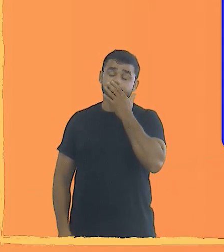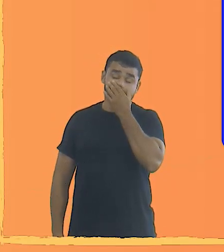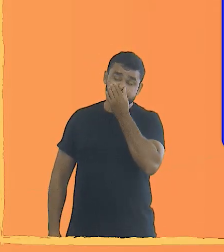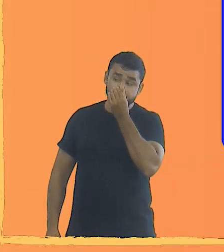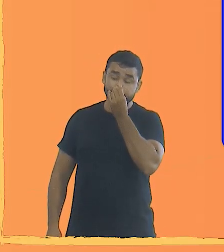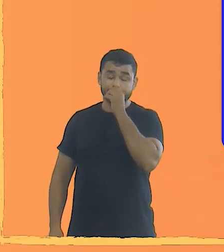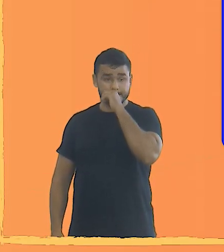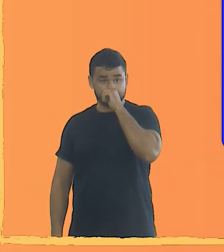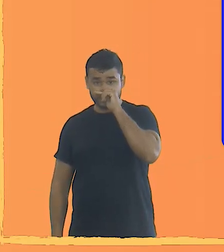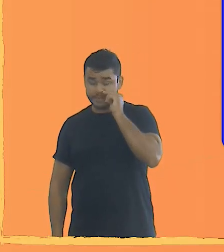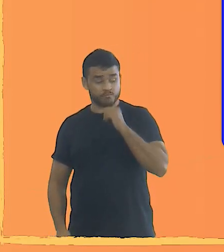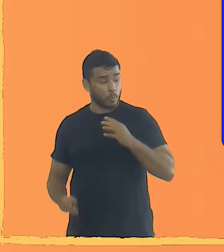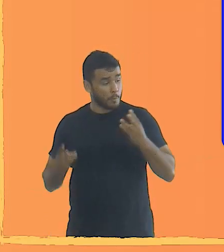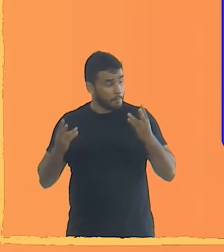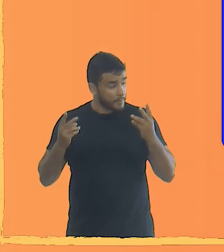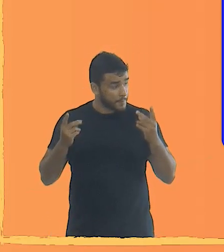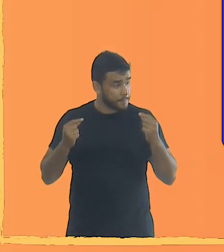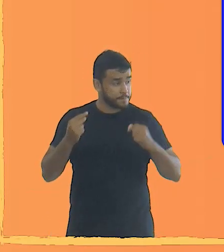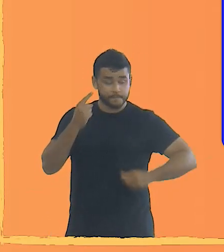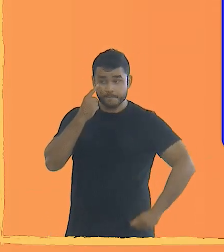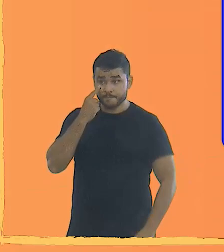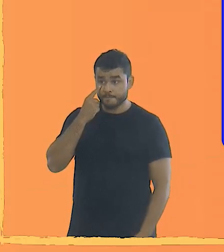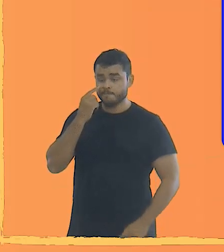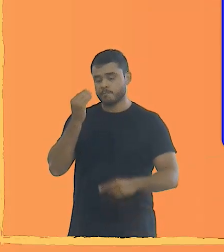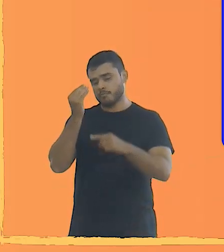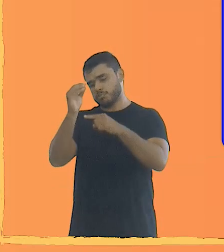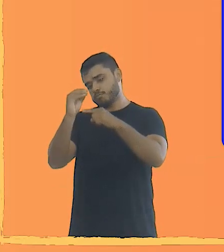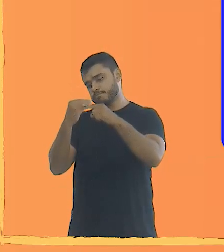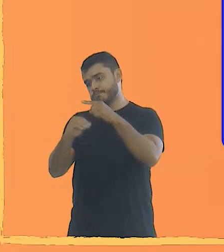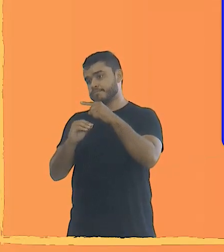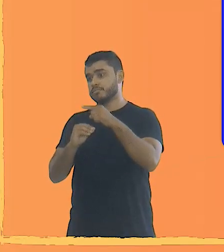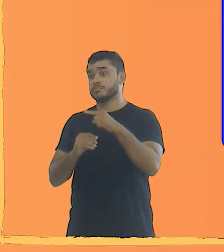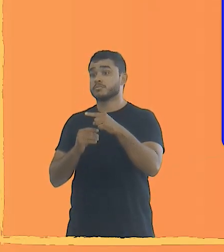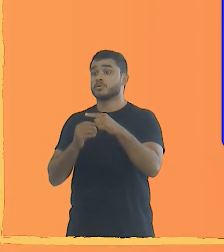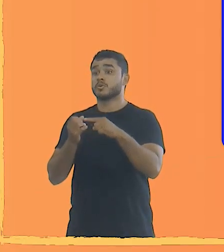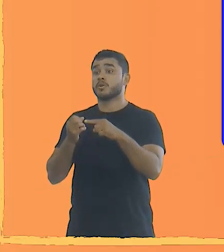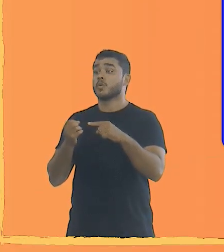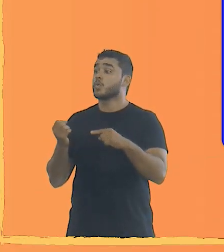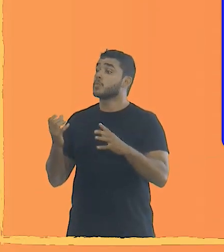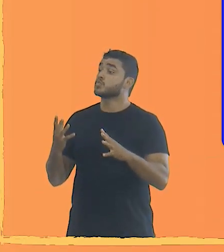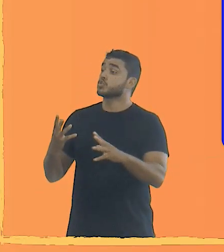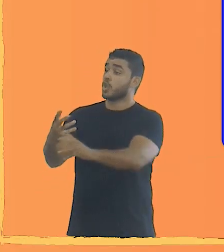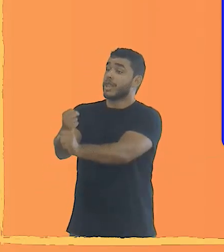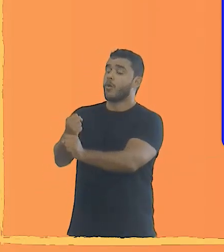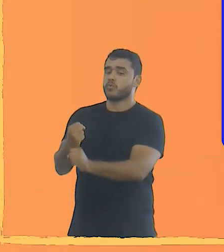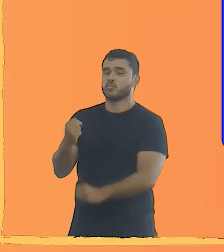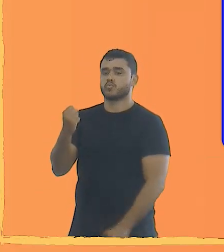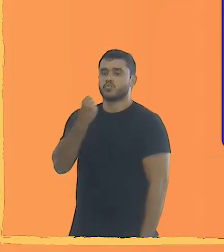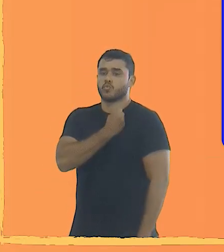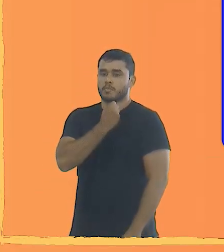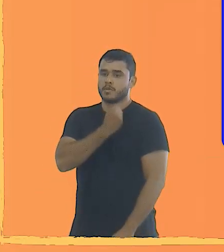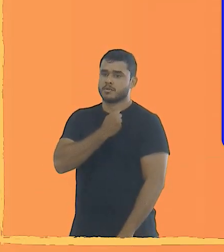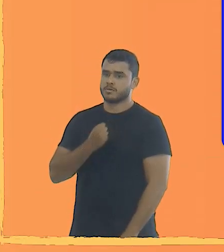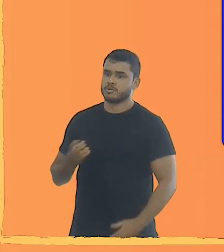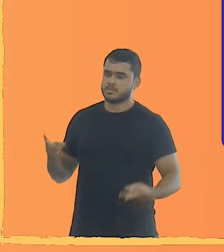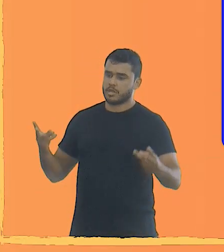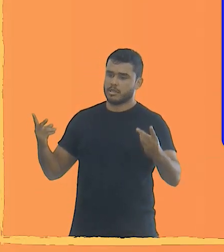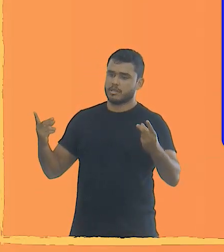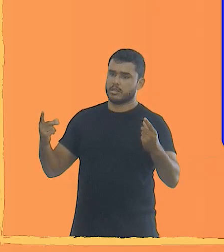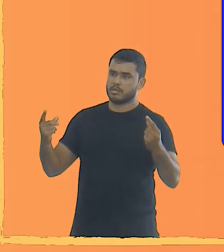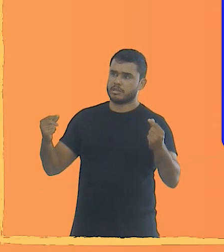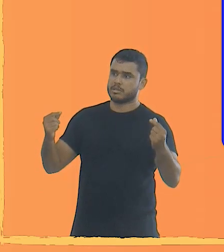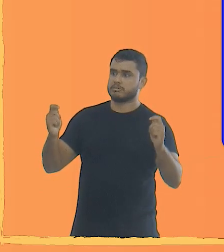verificação do coeficiente de melhora, que é a razão do novo número de possibilidades de senha em relação ao antigo. Então, você